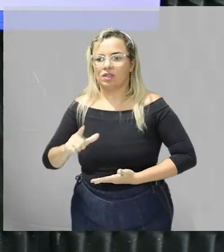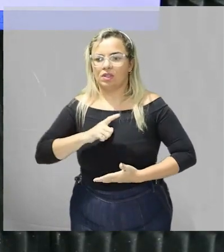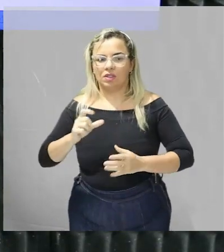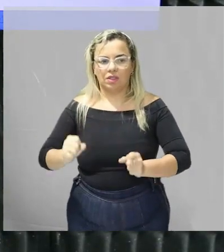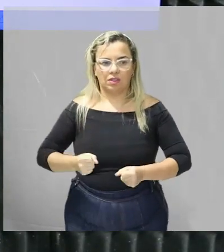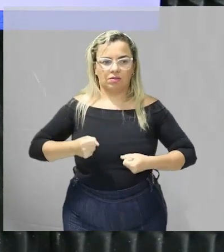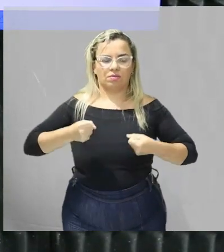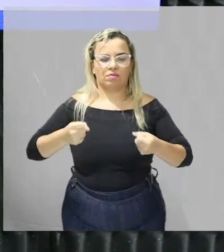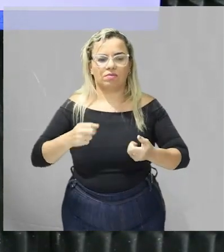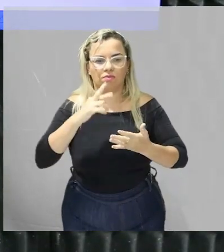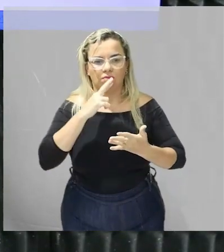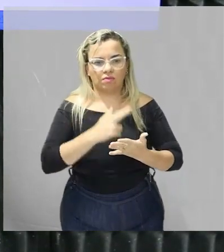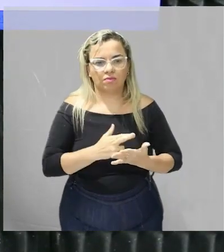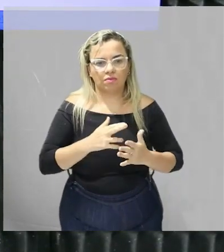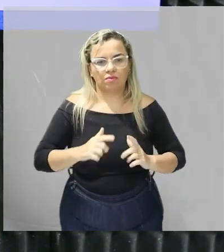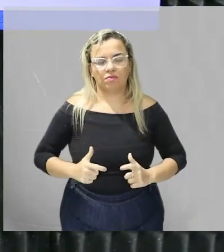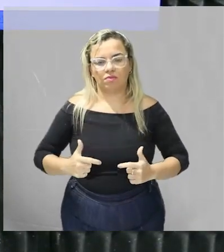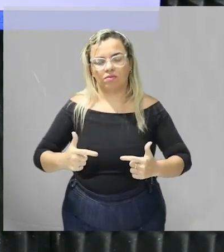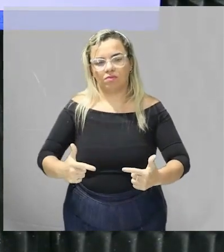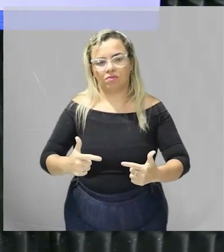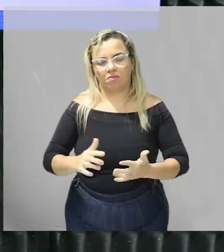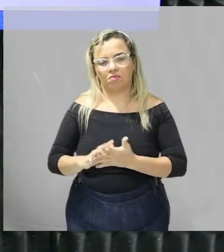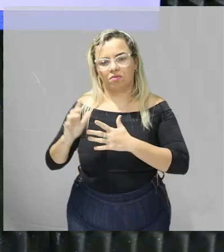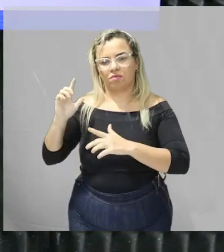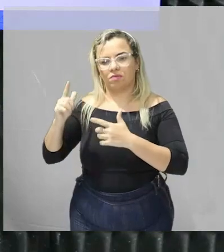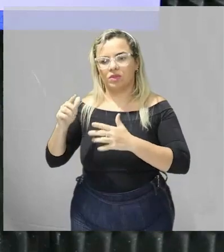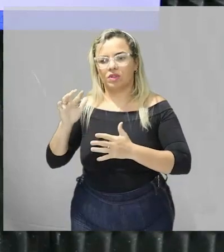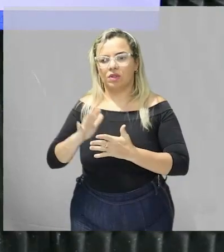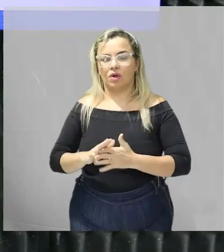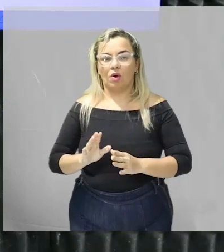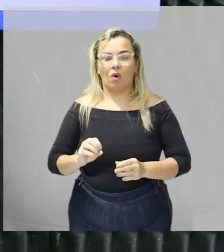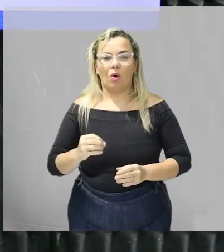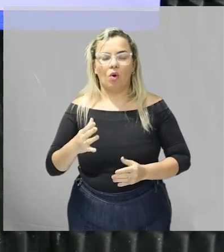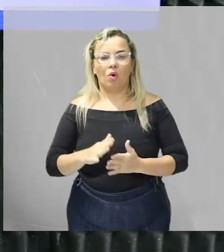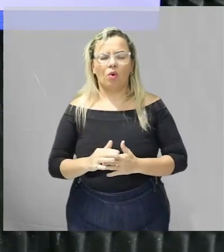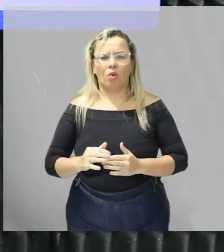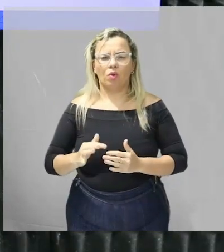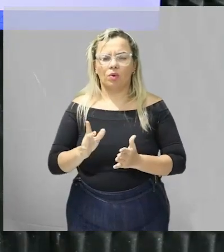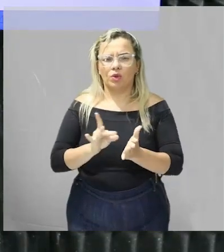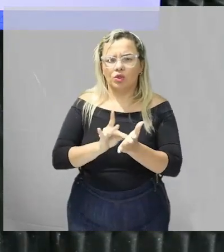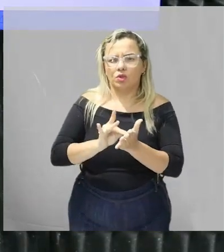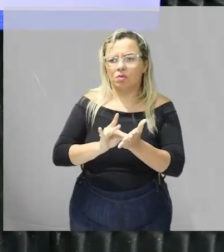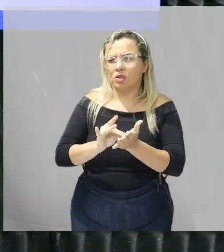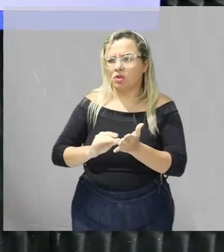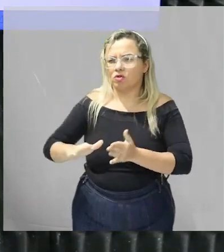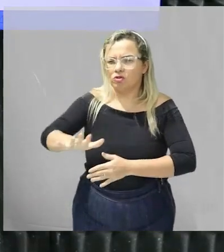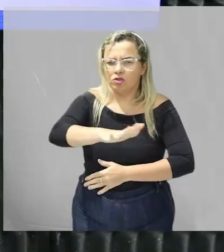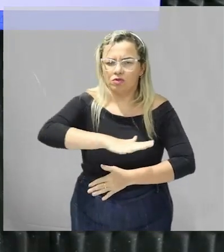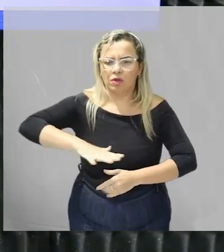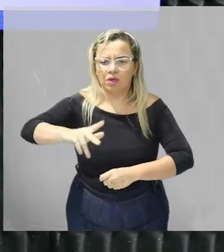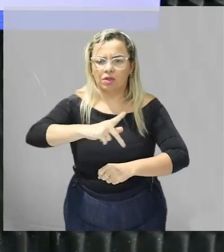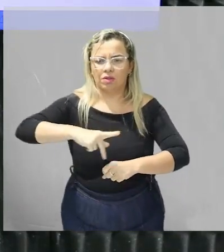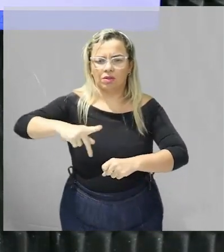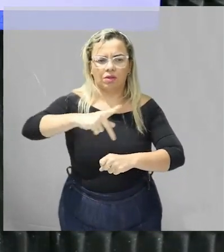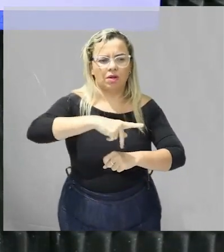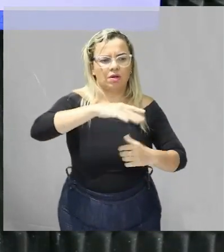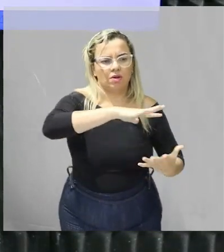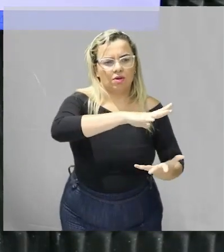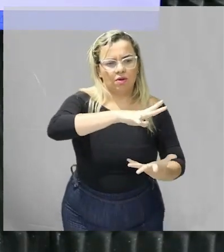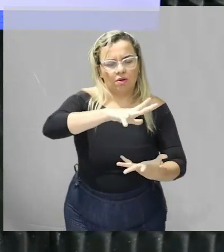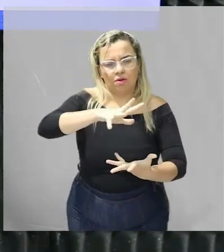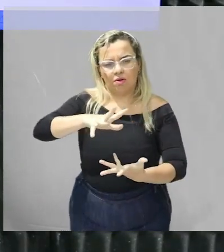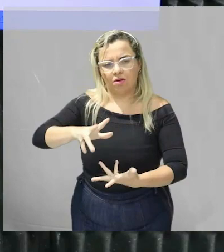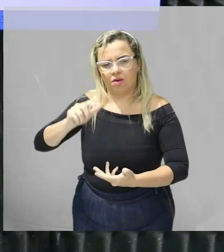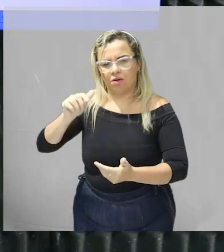convencional, tanto quanto para enfrentar um inimigo difuso, ou seja, um inimigo de várias partes do mundo, tá certo? Atentando simultaneamente